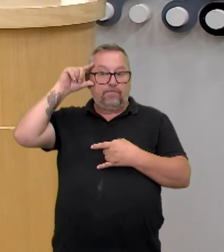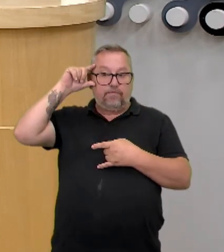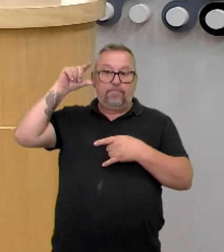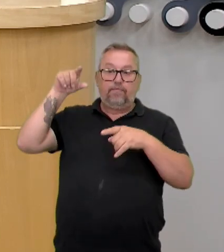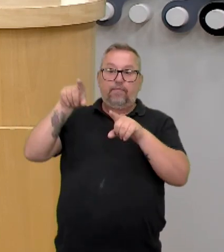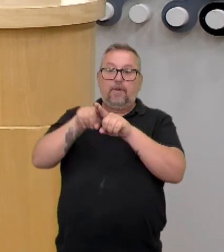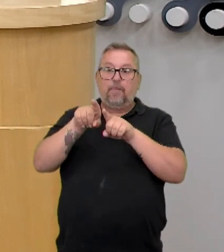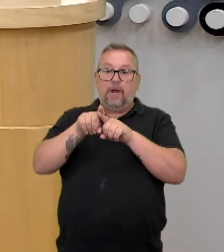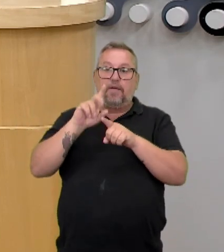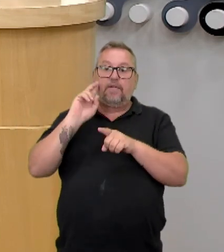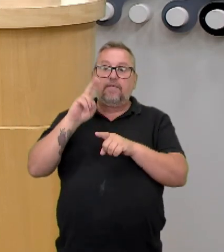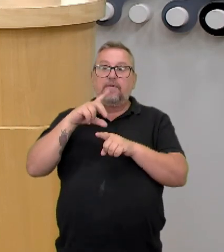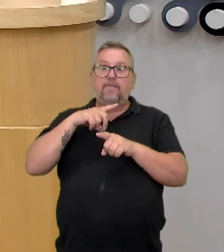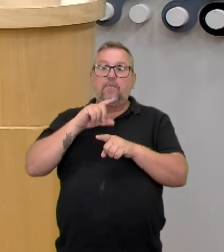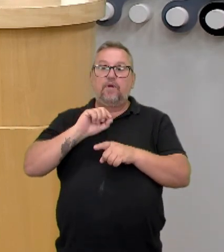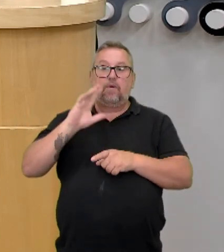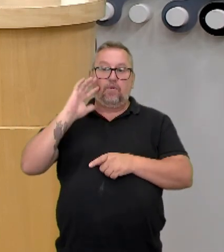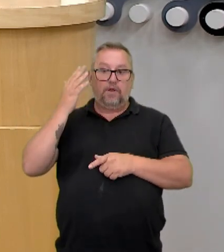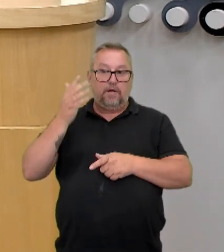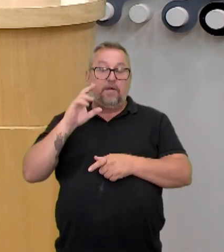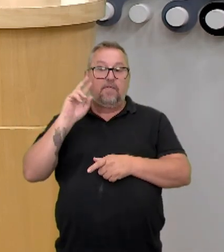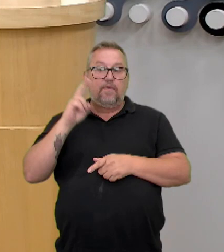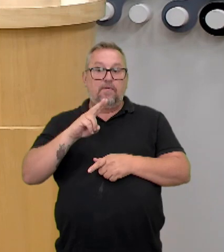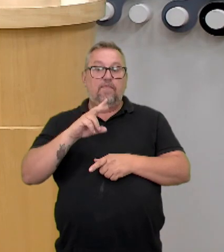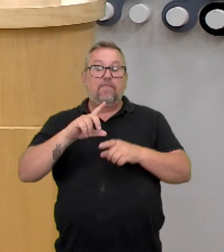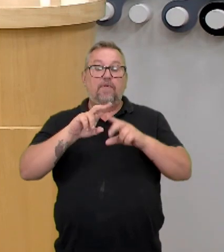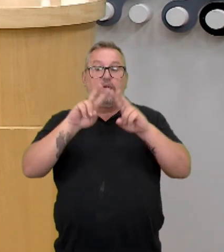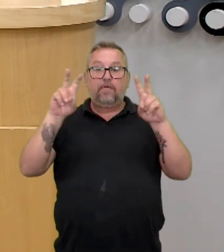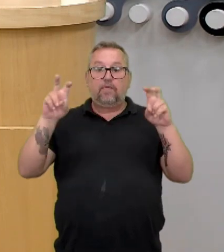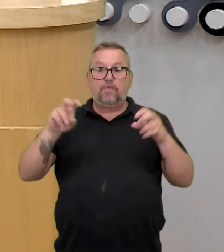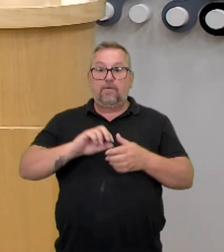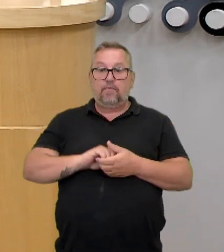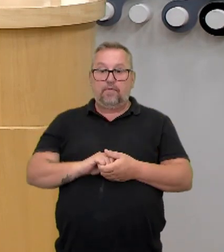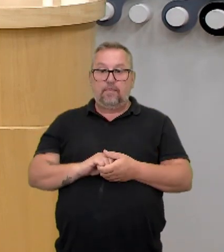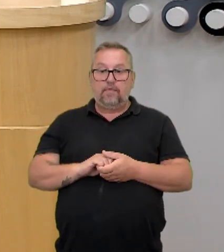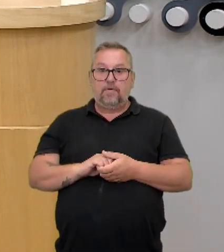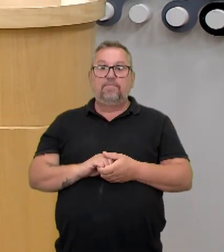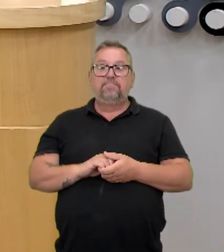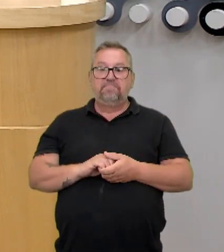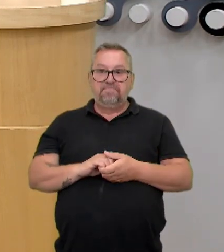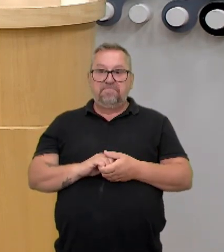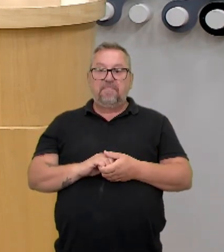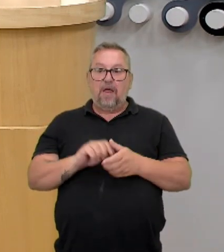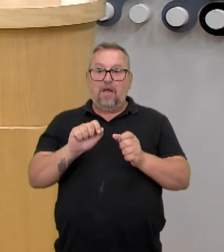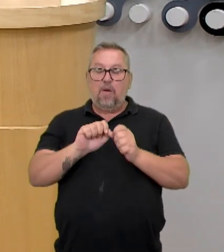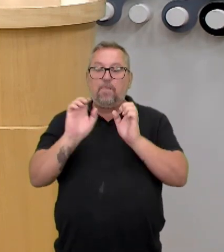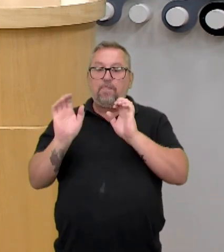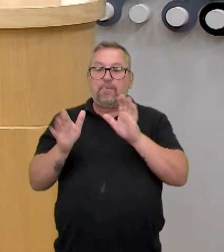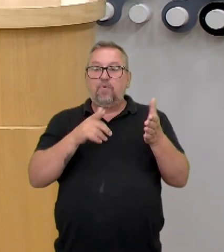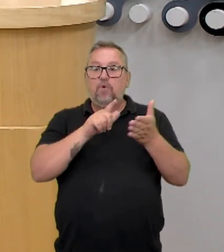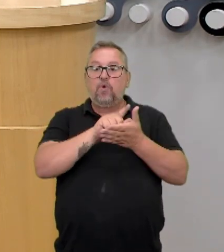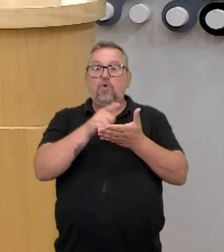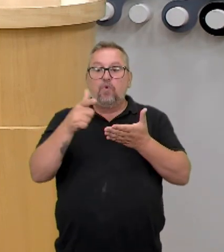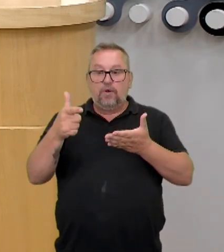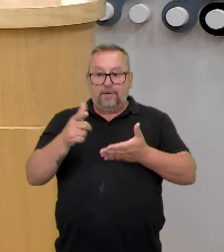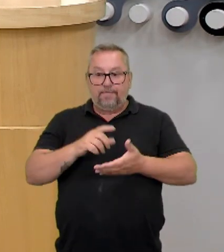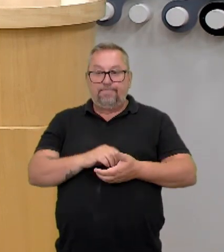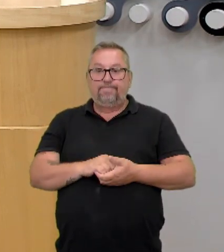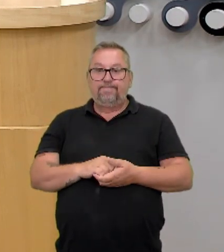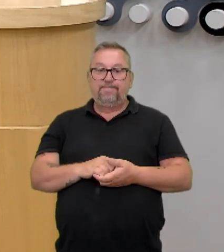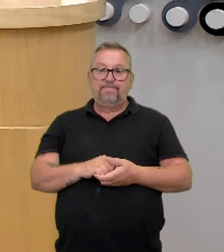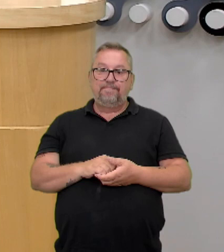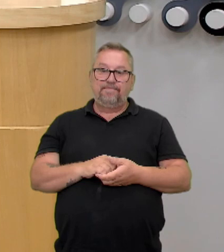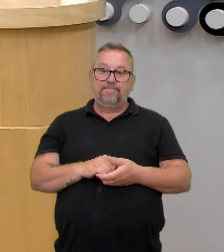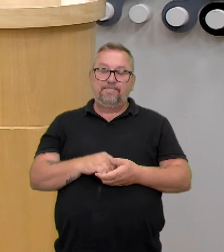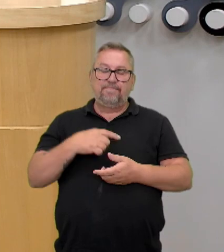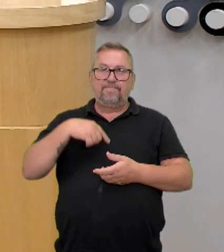debatendo, começa o debate nisso. Então quando eu vejo esse título, laboratório de produção, laboratório, né? De produção jornalística. De produção jornalística, eu fico